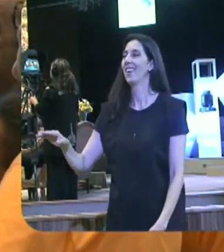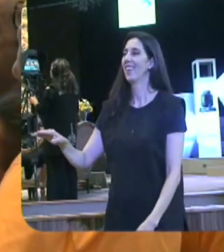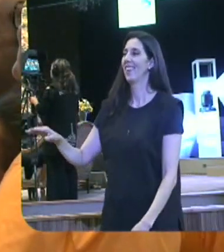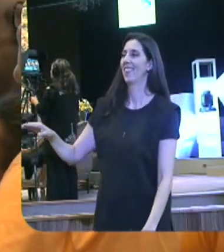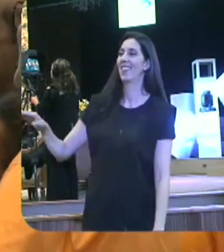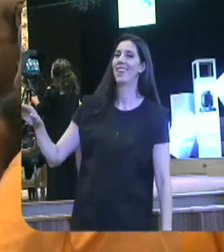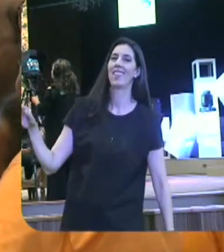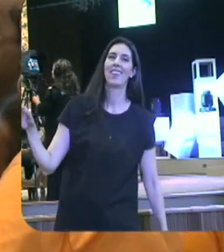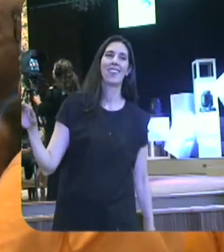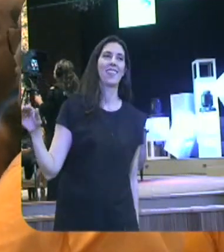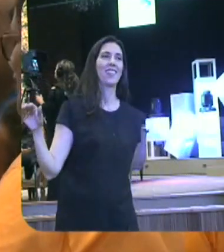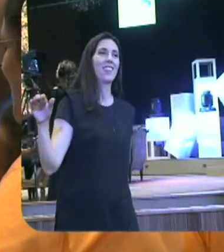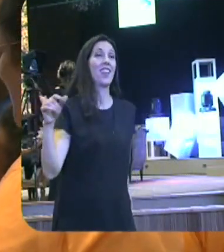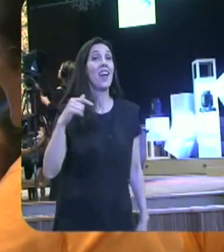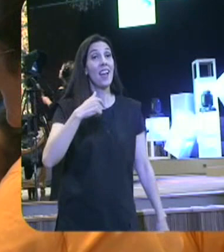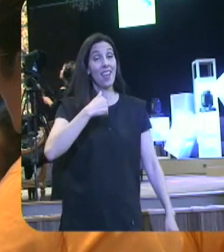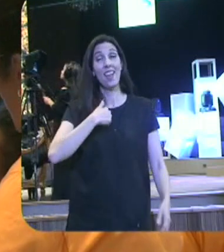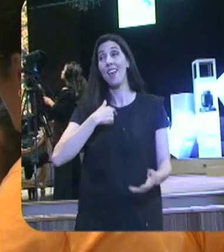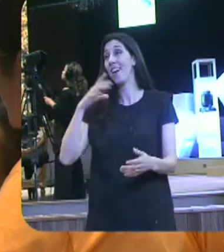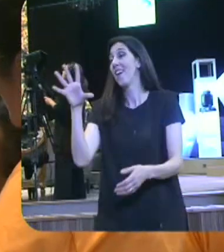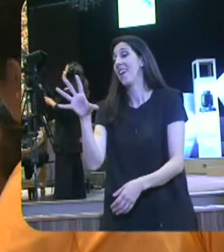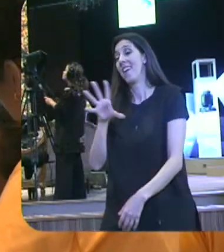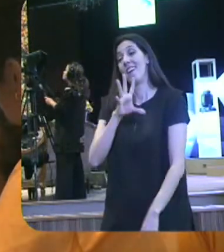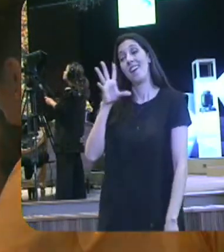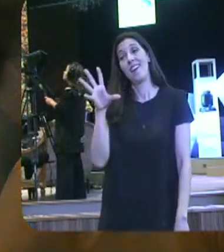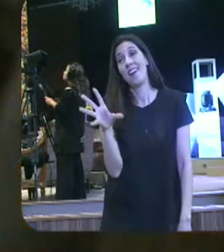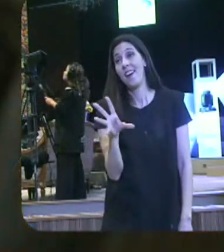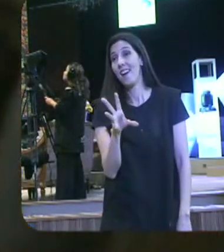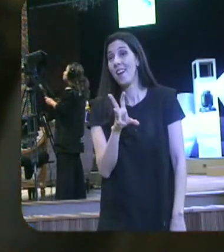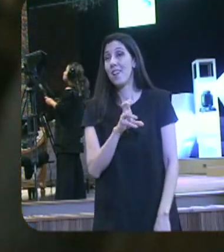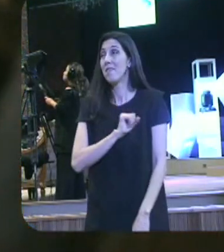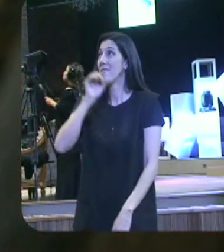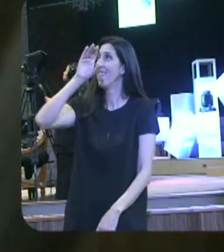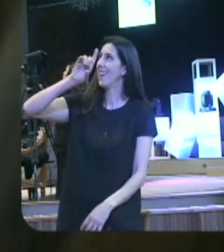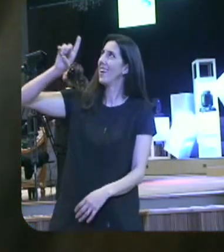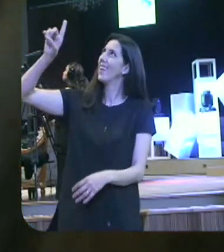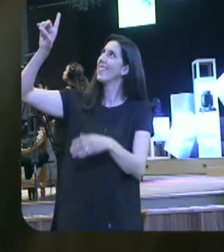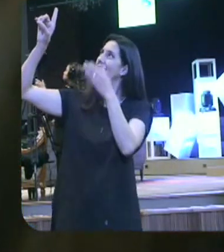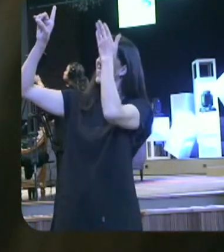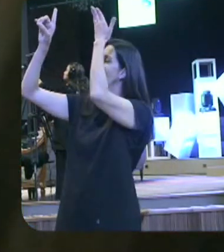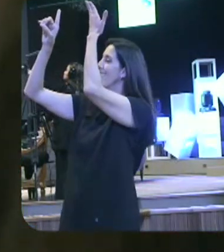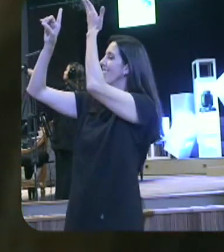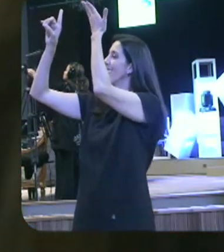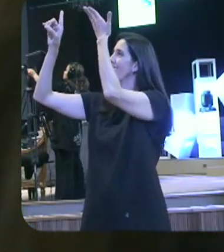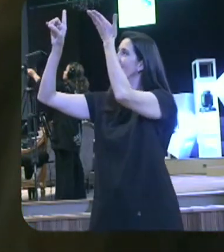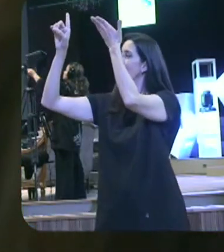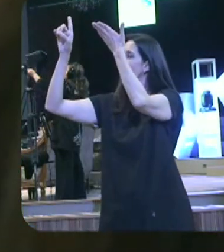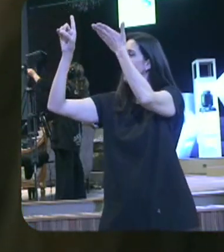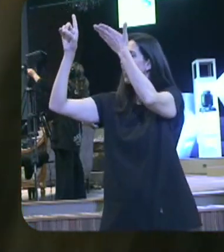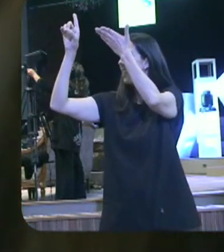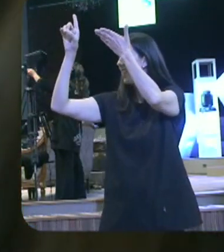aleluia, te amar pelo que és.